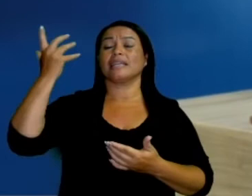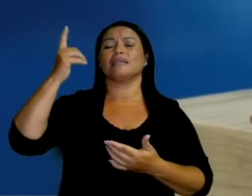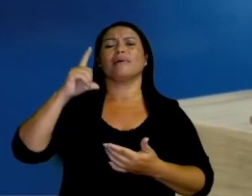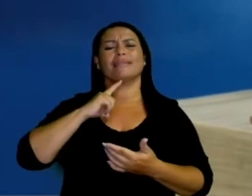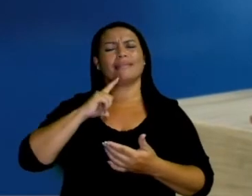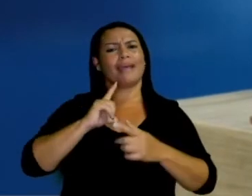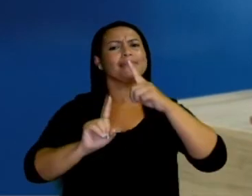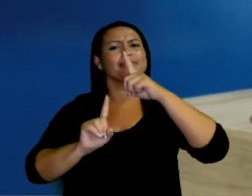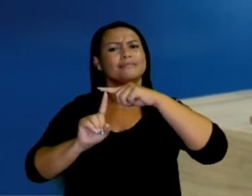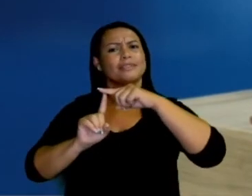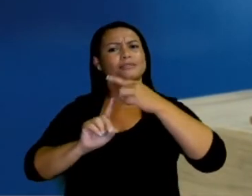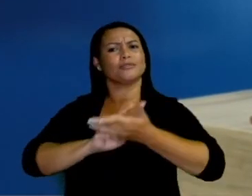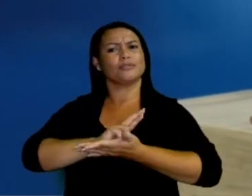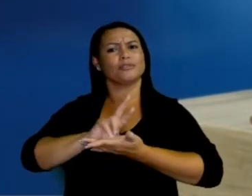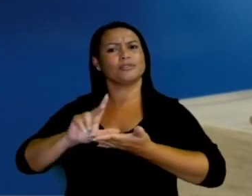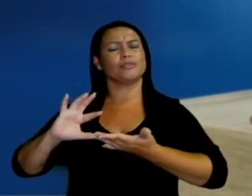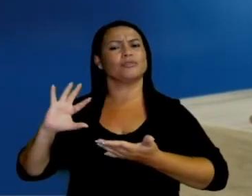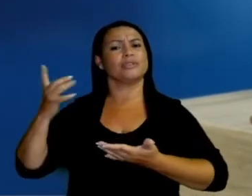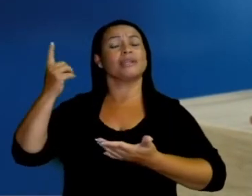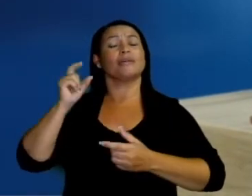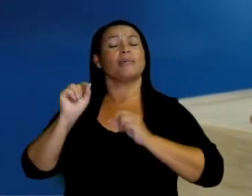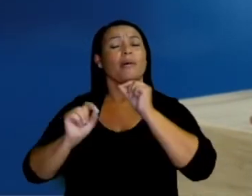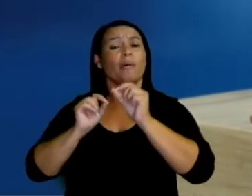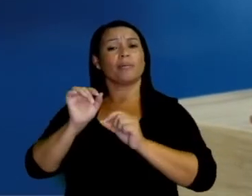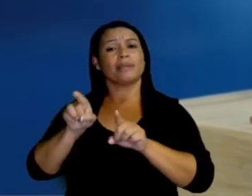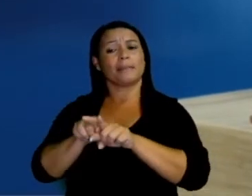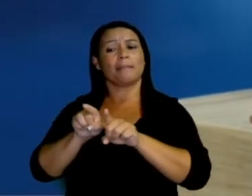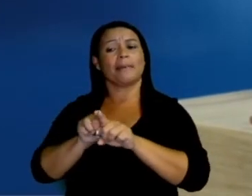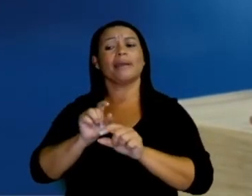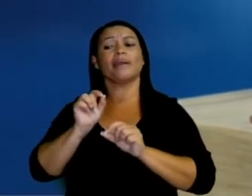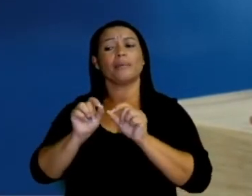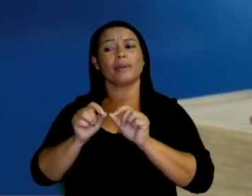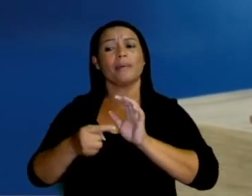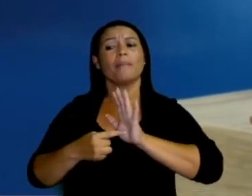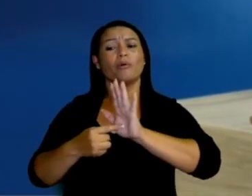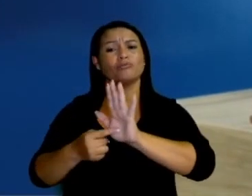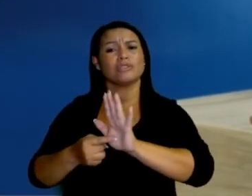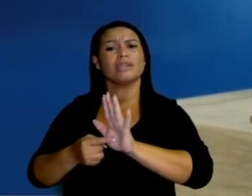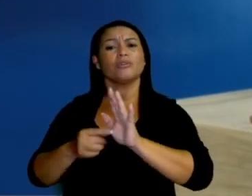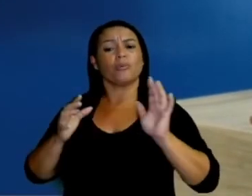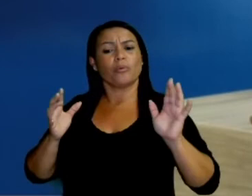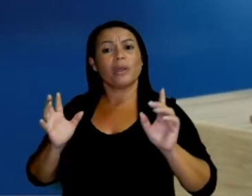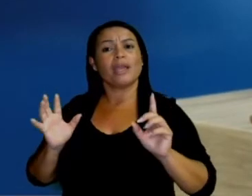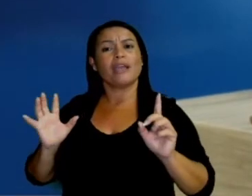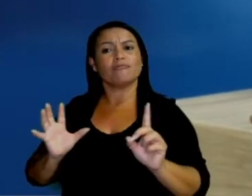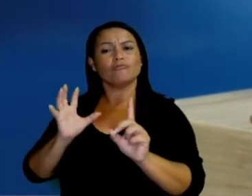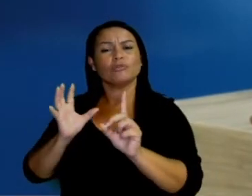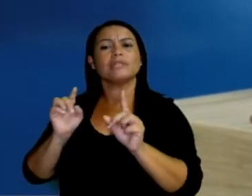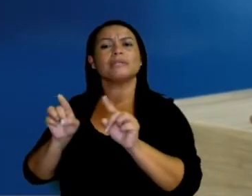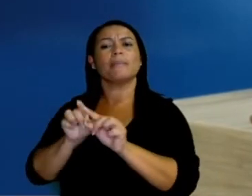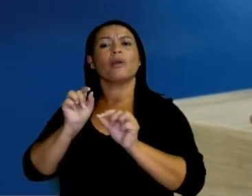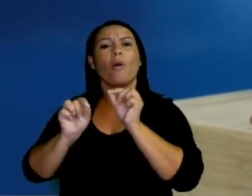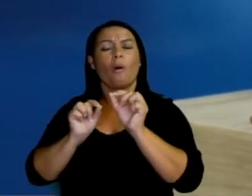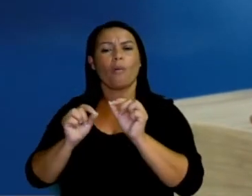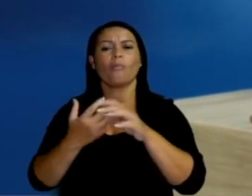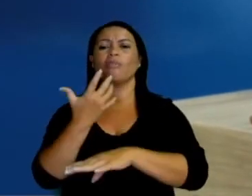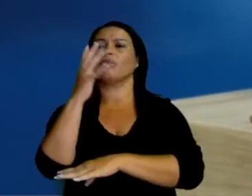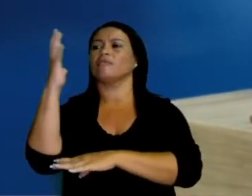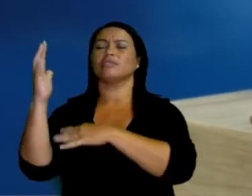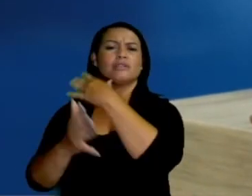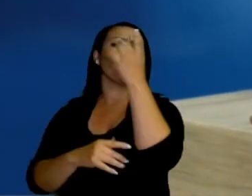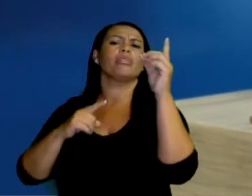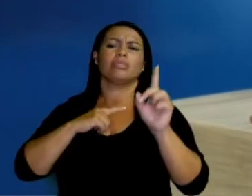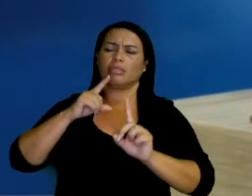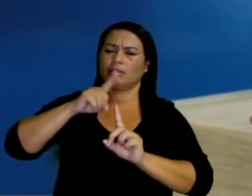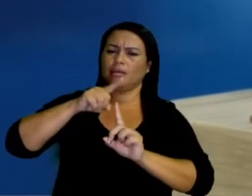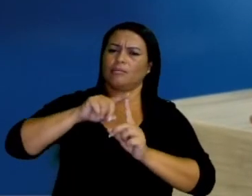tipos de clima e essa diversidade climática acaba também influenciando na questão da vegetação. Então o Brasil tem vários tipos de clima,